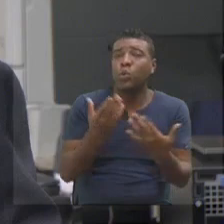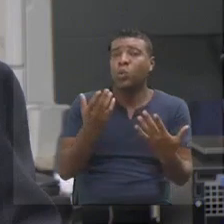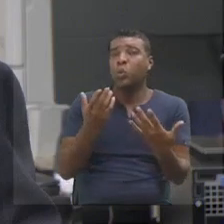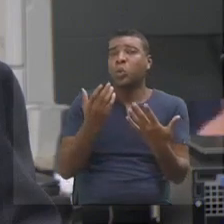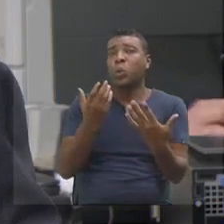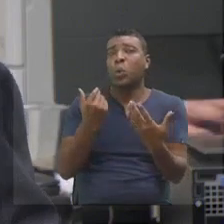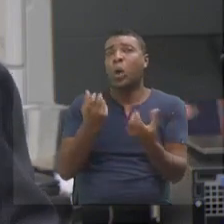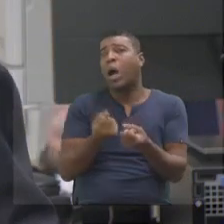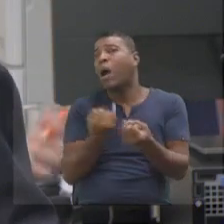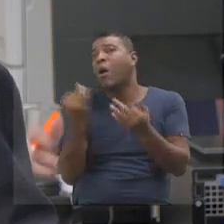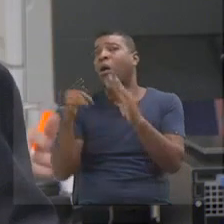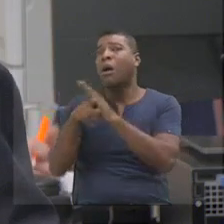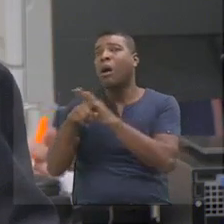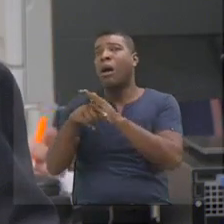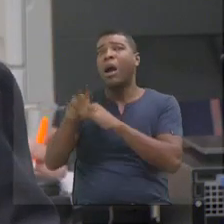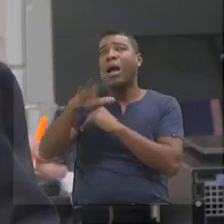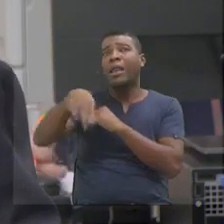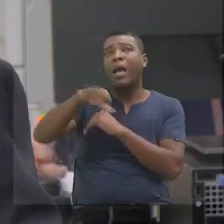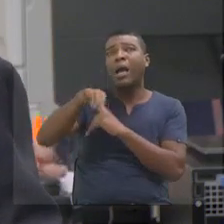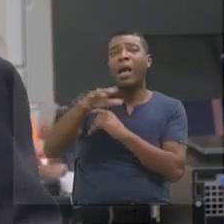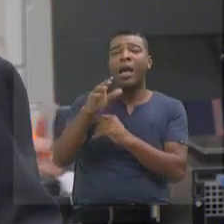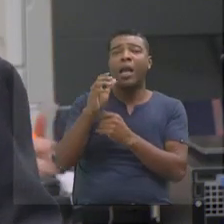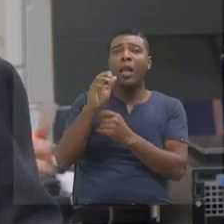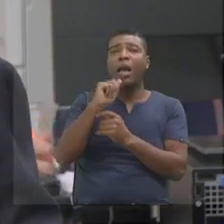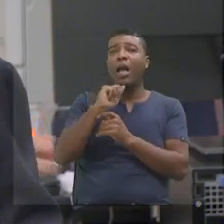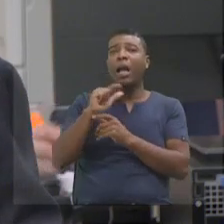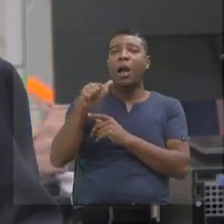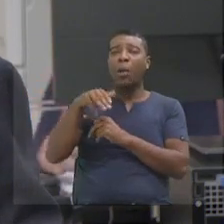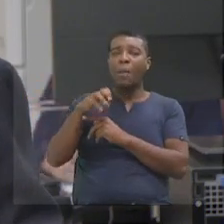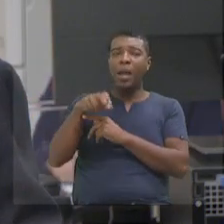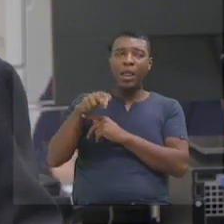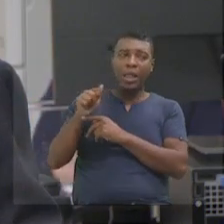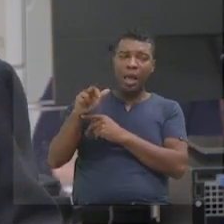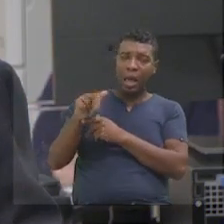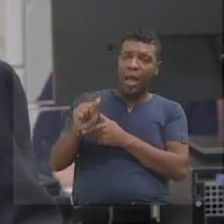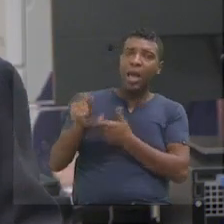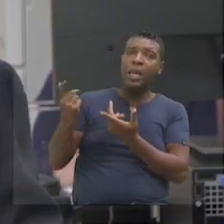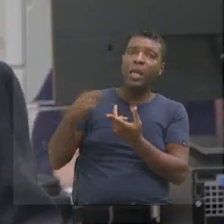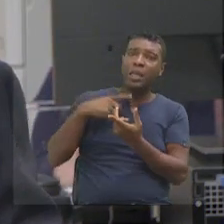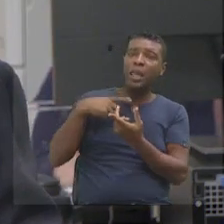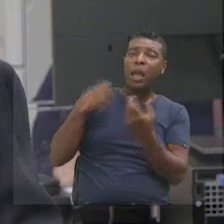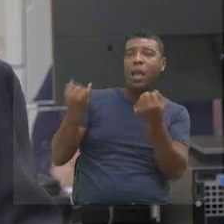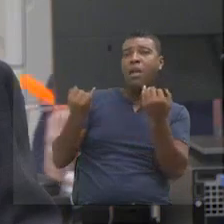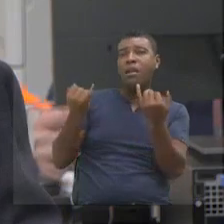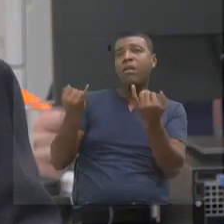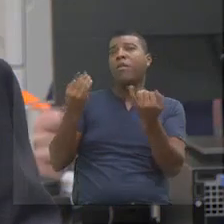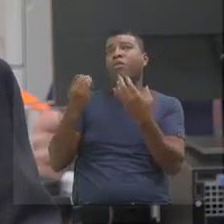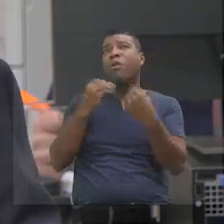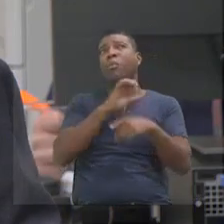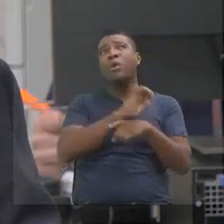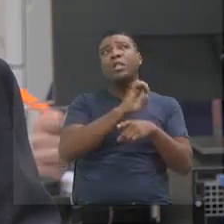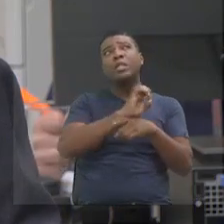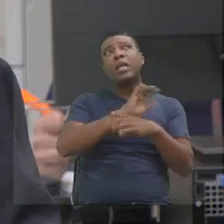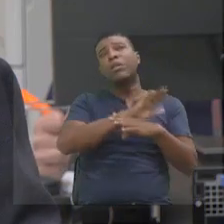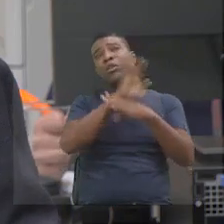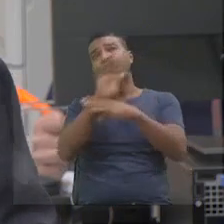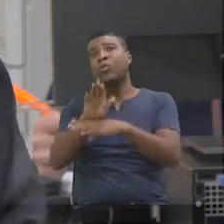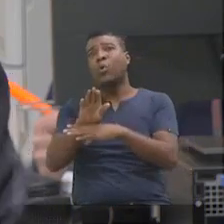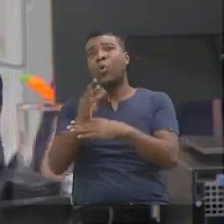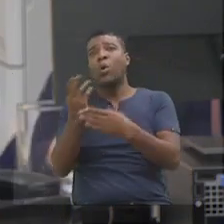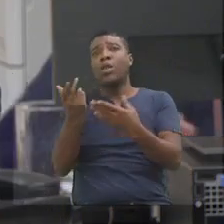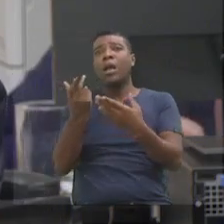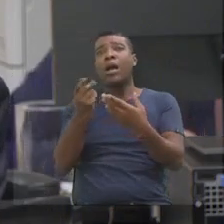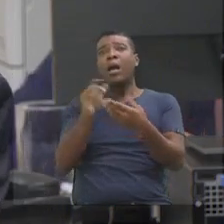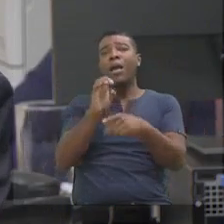construção da hemodiálise na cidade de Almenara Como o estado poderia entrar com um parceiro porque